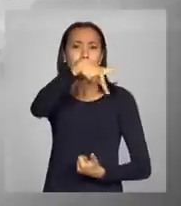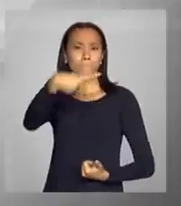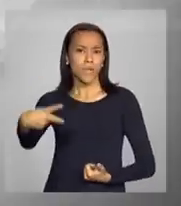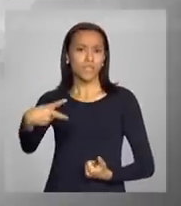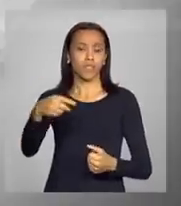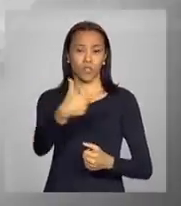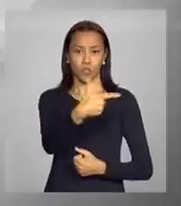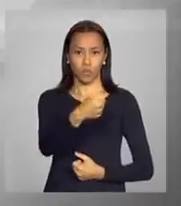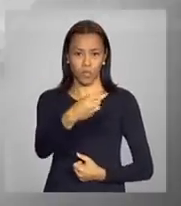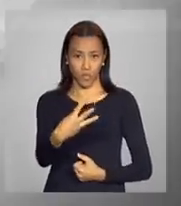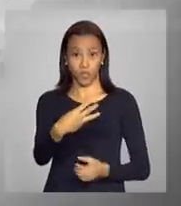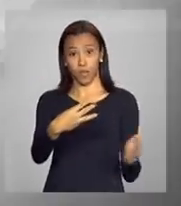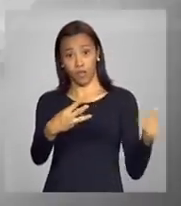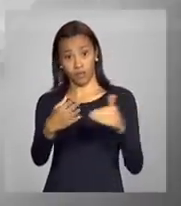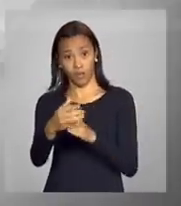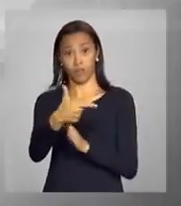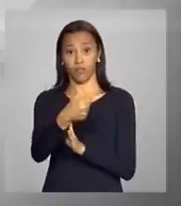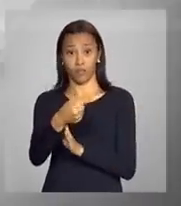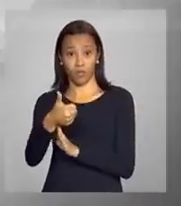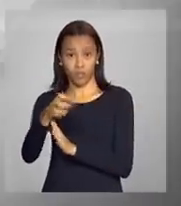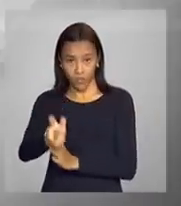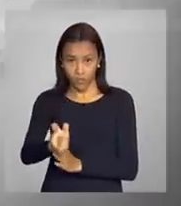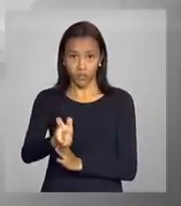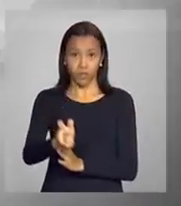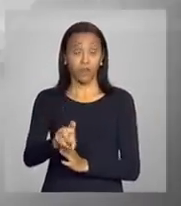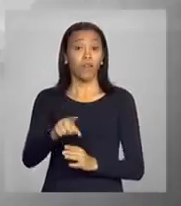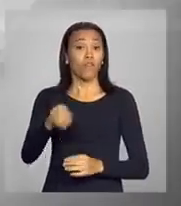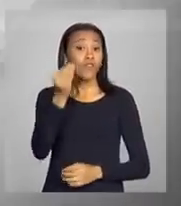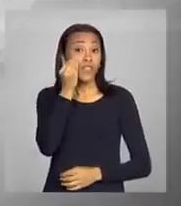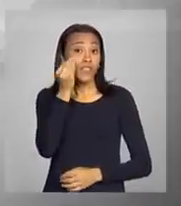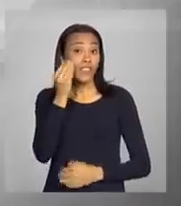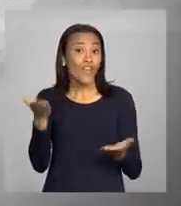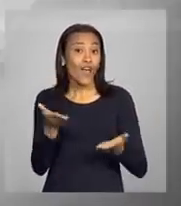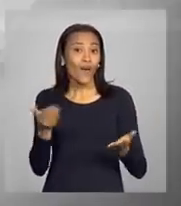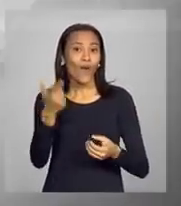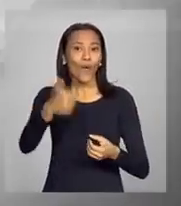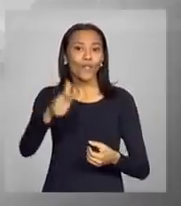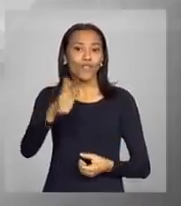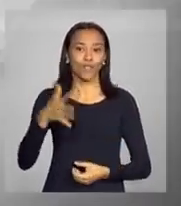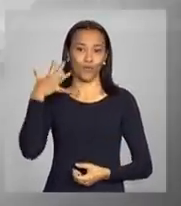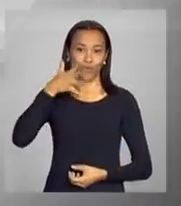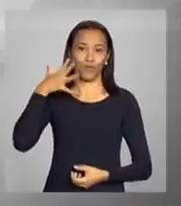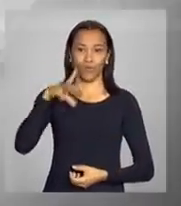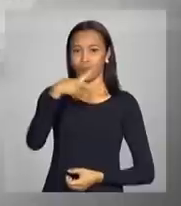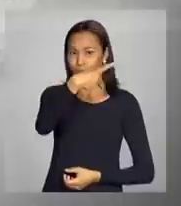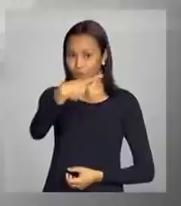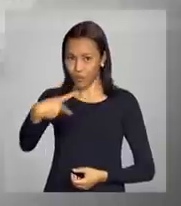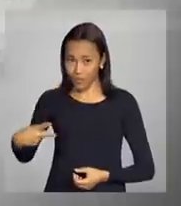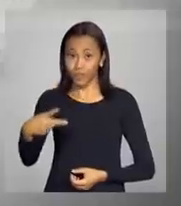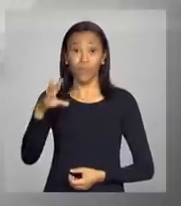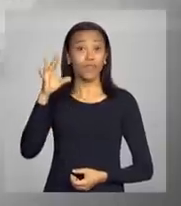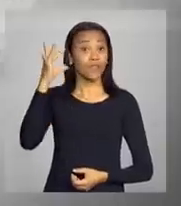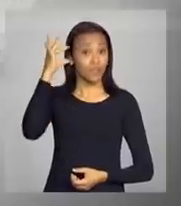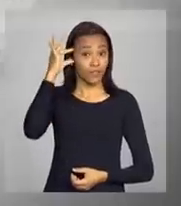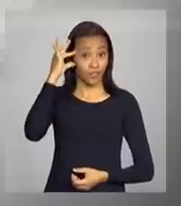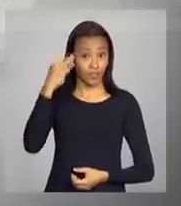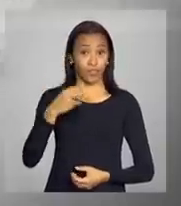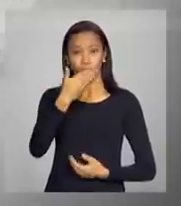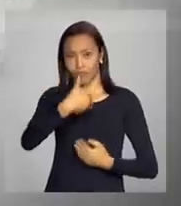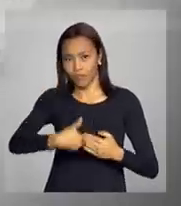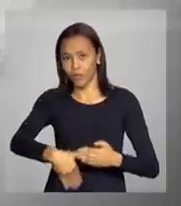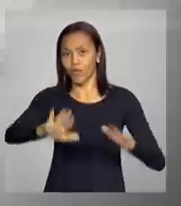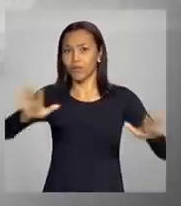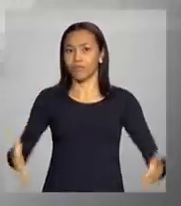presidente para o período de 2013 a 2015. Assista agora à reapresentação do discurso da presidenta Dilma